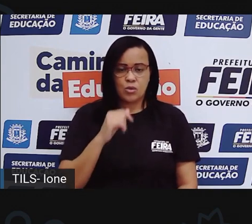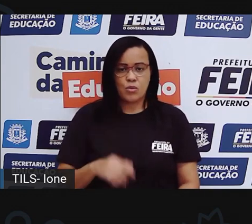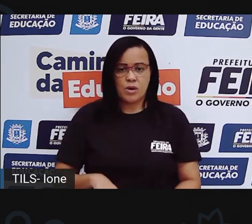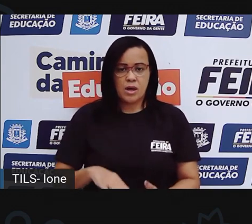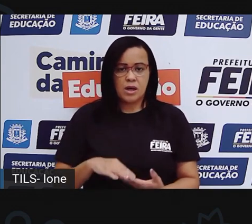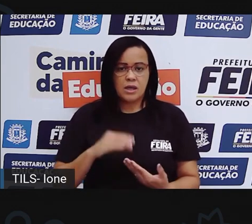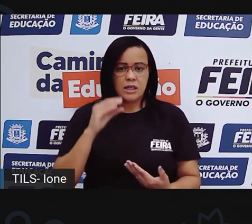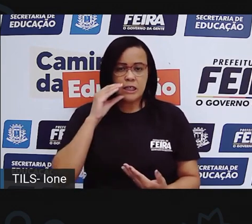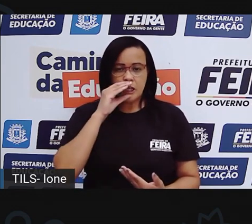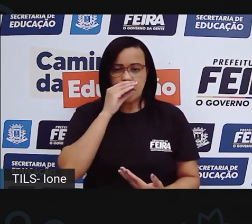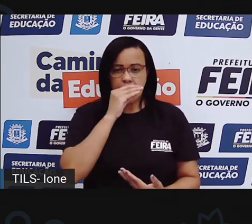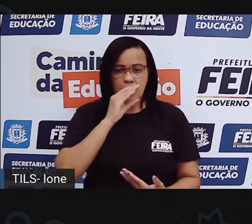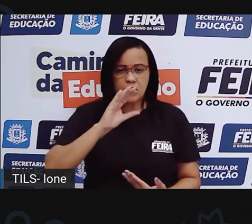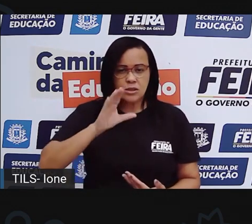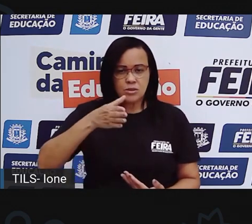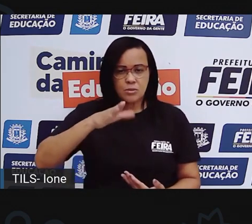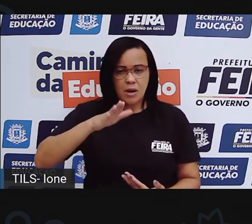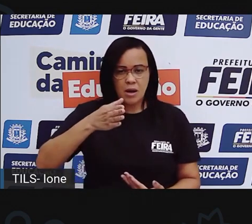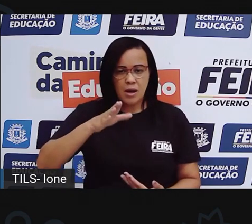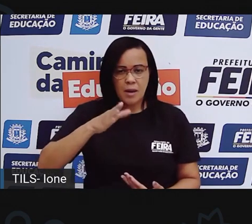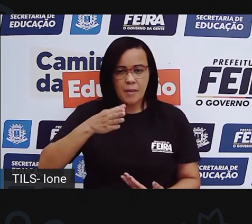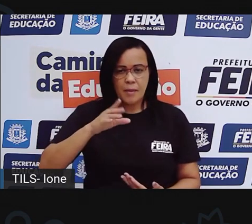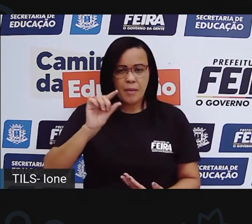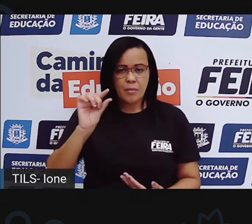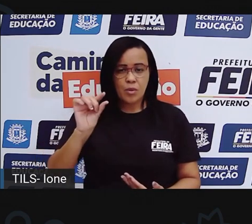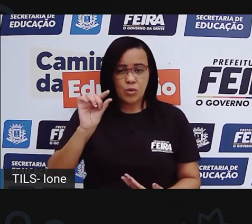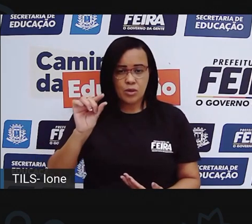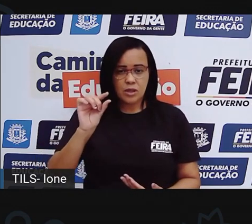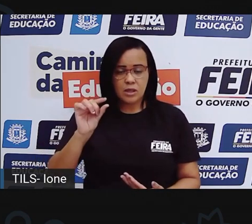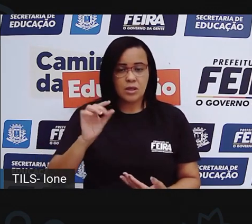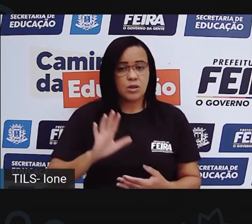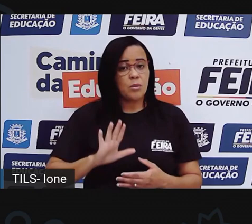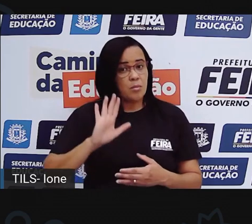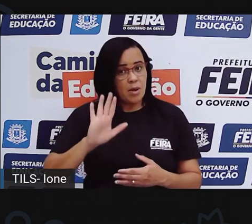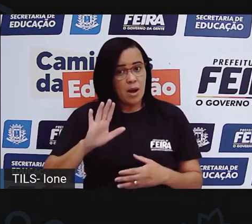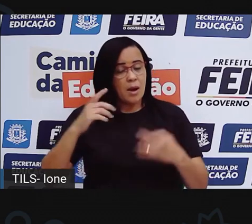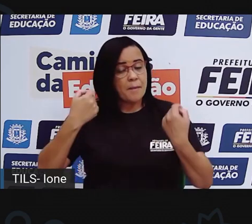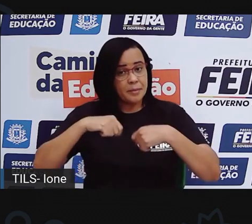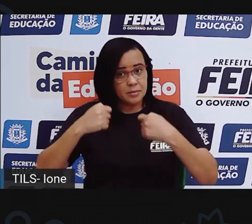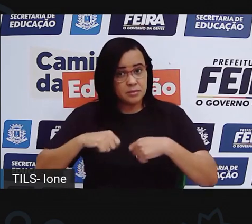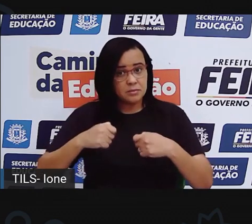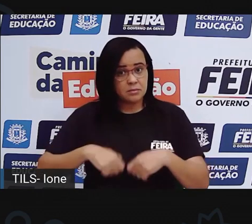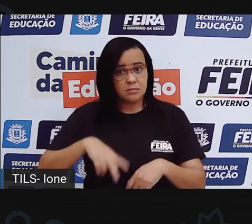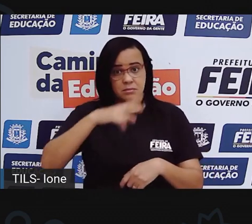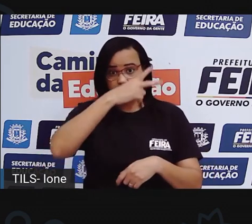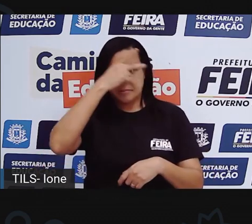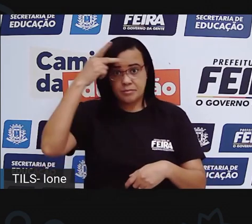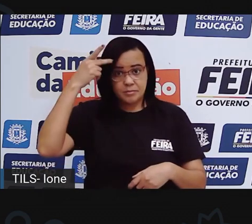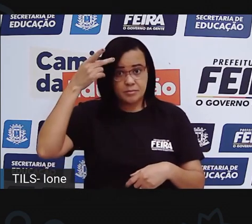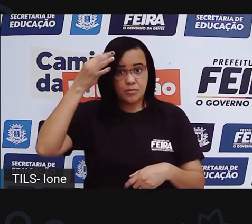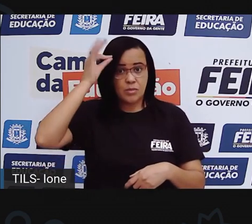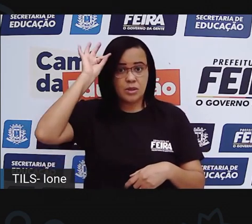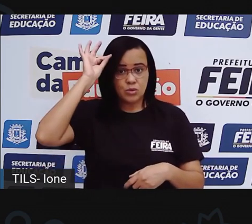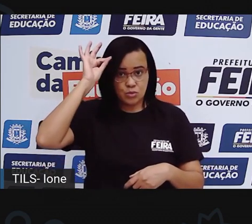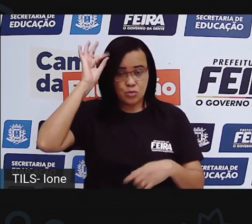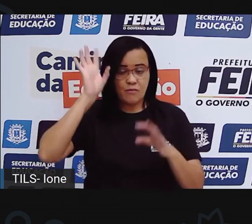Já esquentei, tá aqui bem morninha. E aí você vai pedir ajuda de um adulto para esquentar a água, tá? Não precisa ser muito